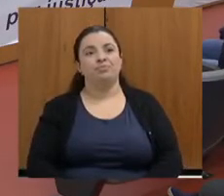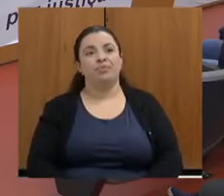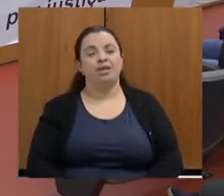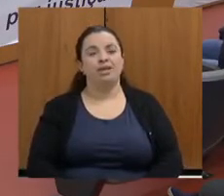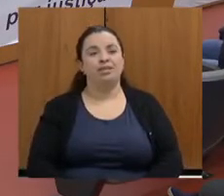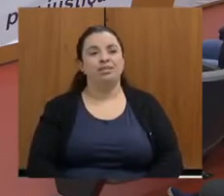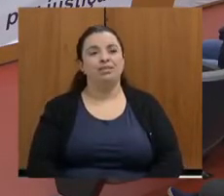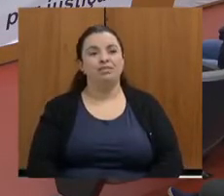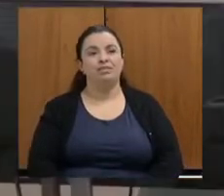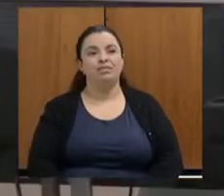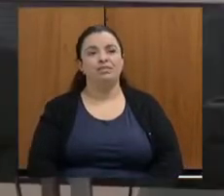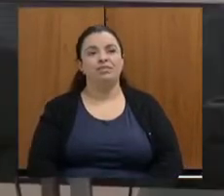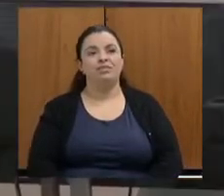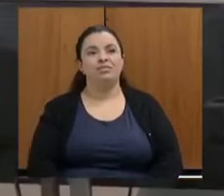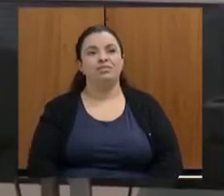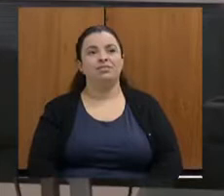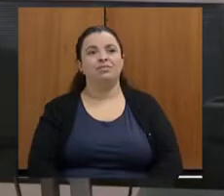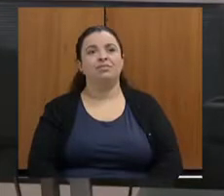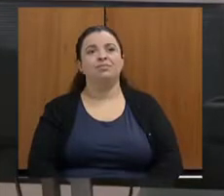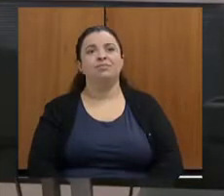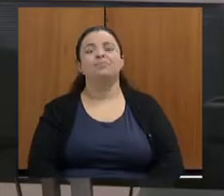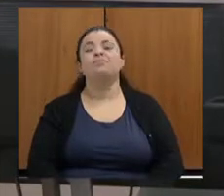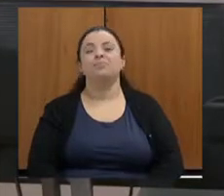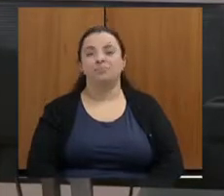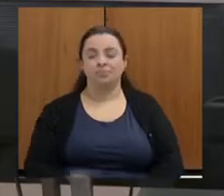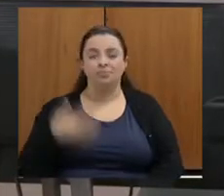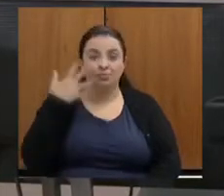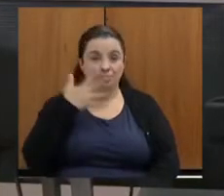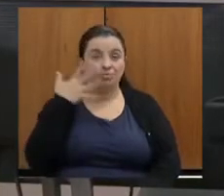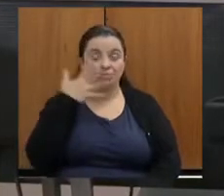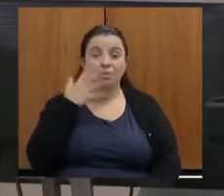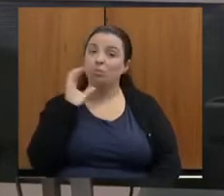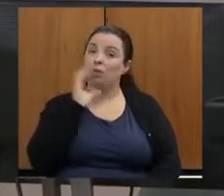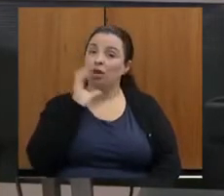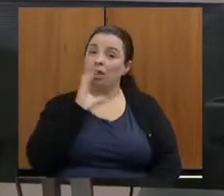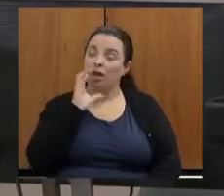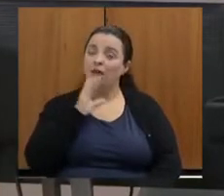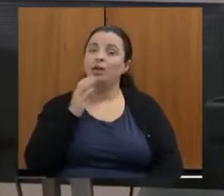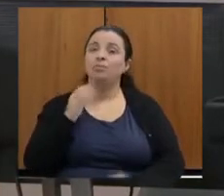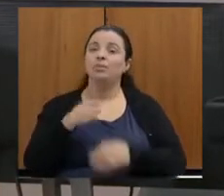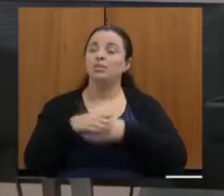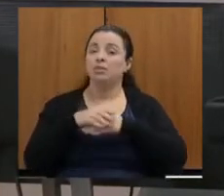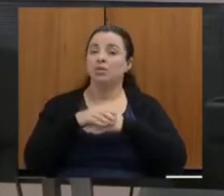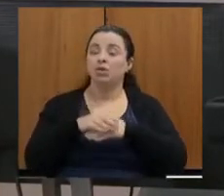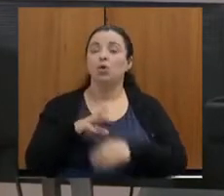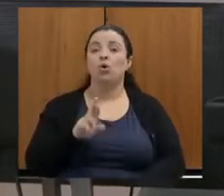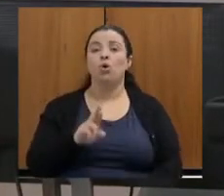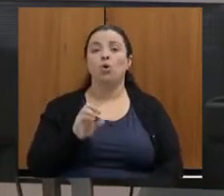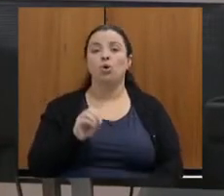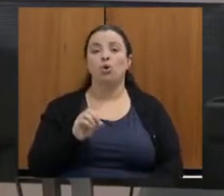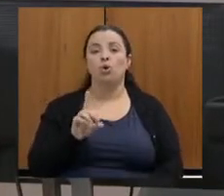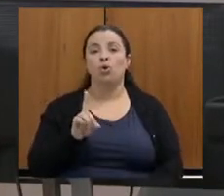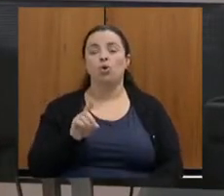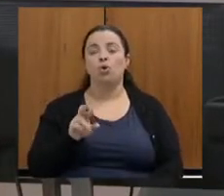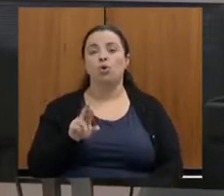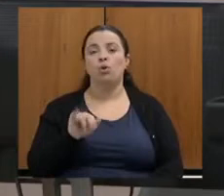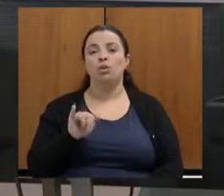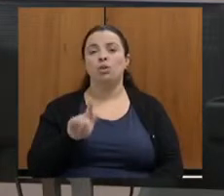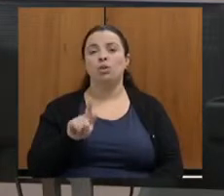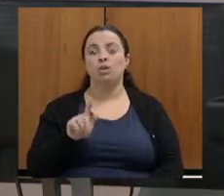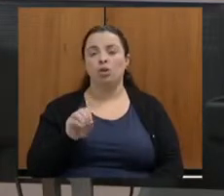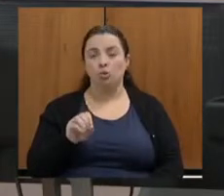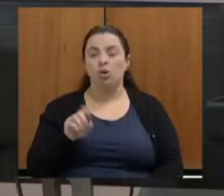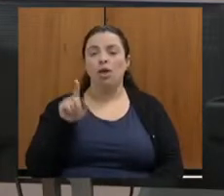e com a palavra para uma breve saudação Rodrigo Pires Vieira assessor técnico de